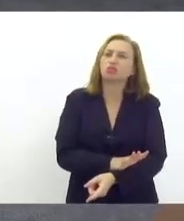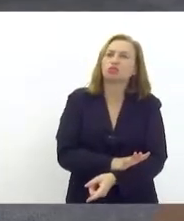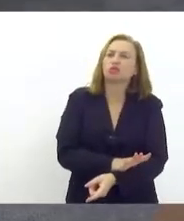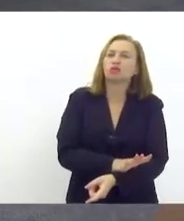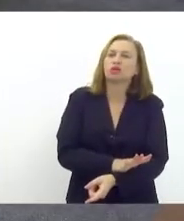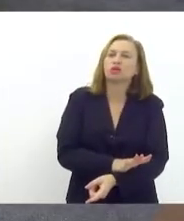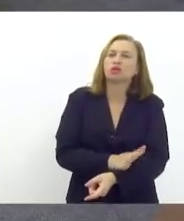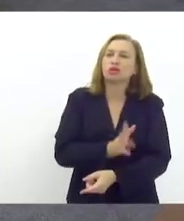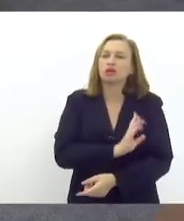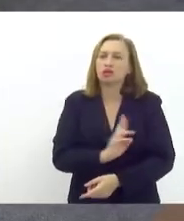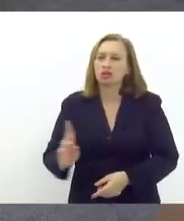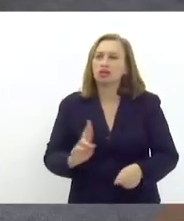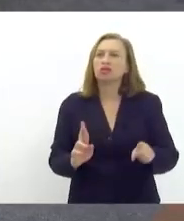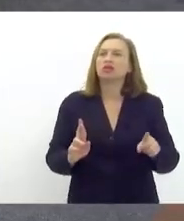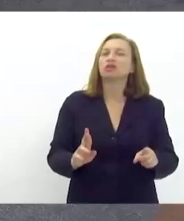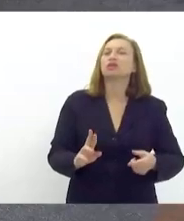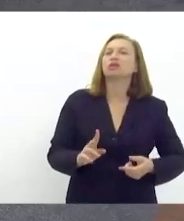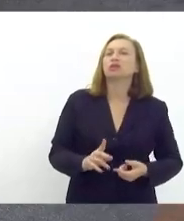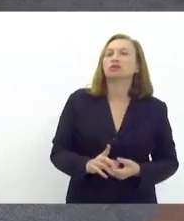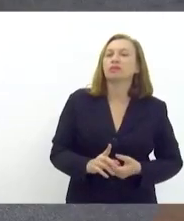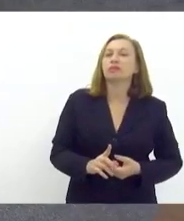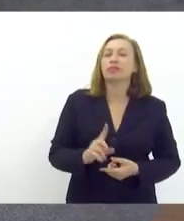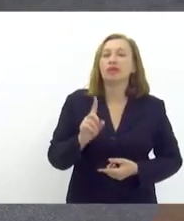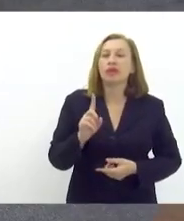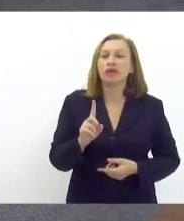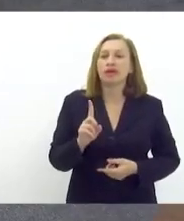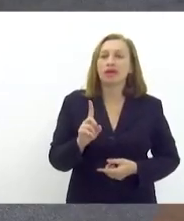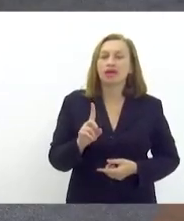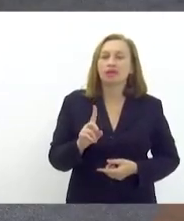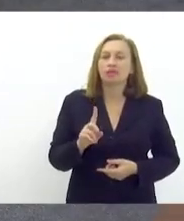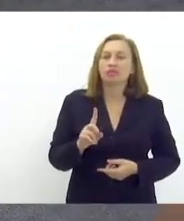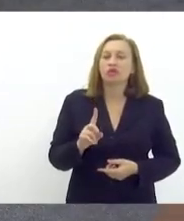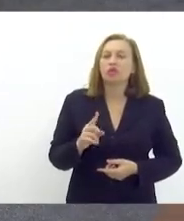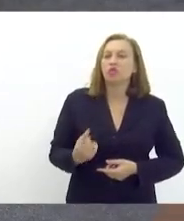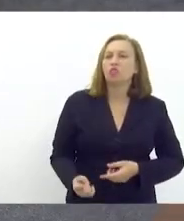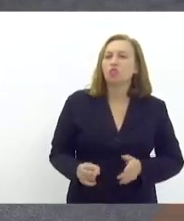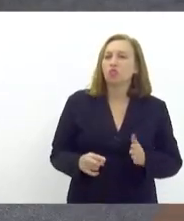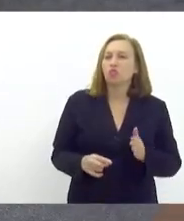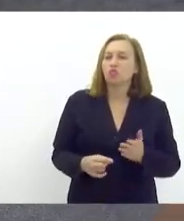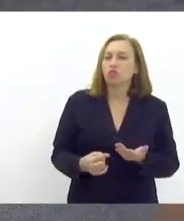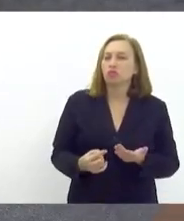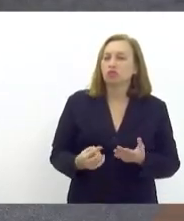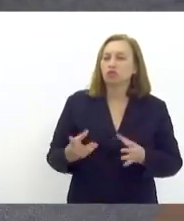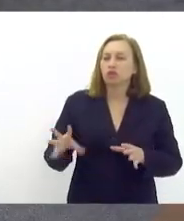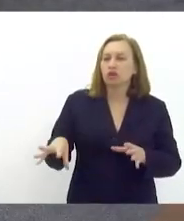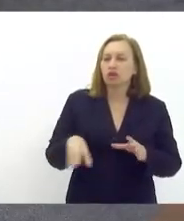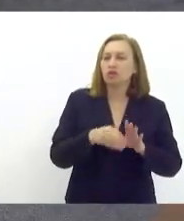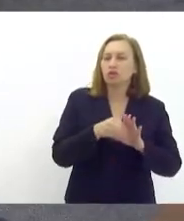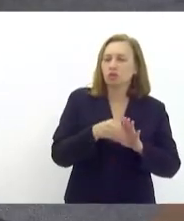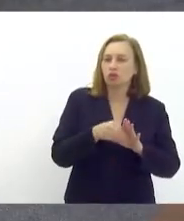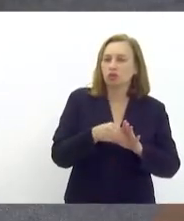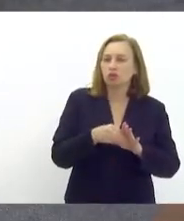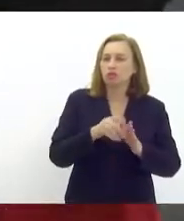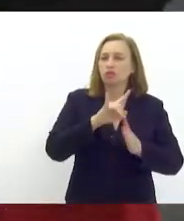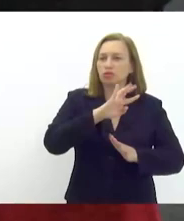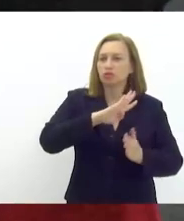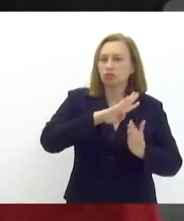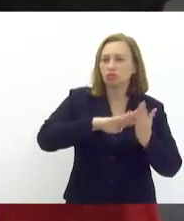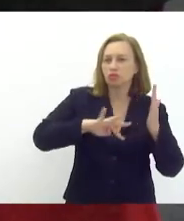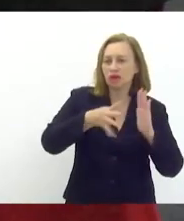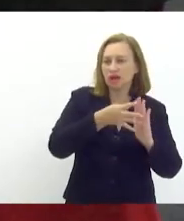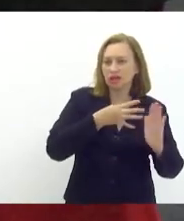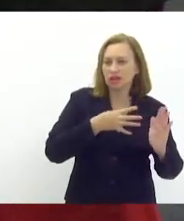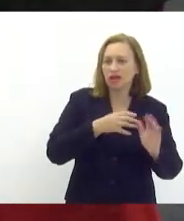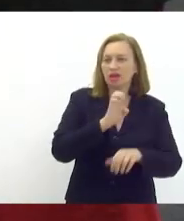da intolerância religiosa é garantir porque uma vez que entrou no calendário Estadual